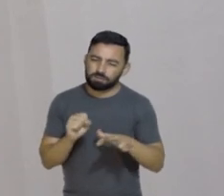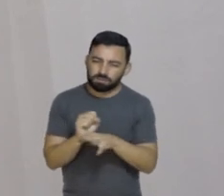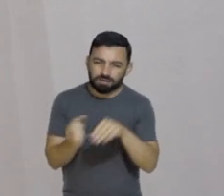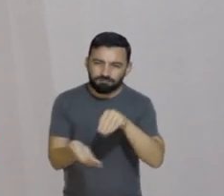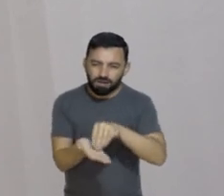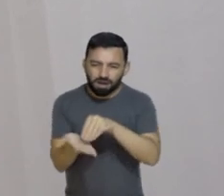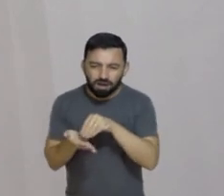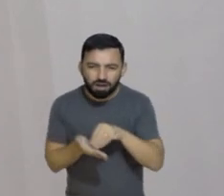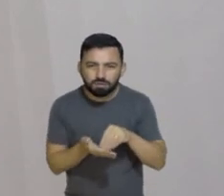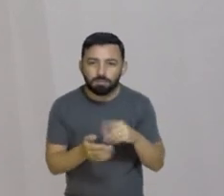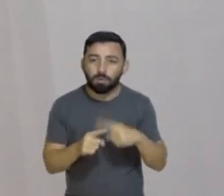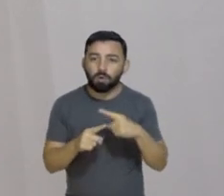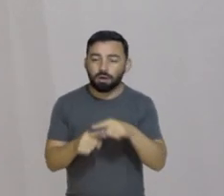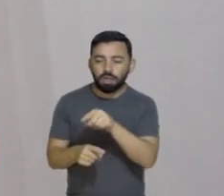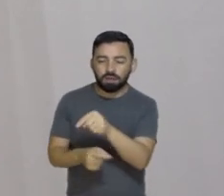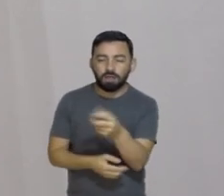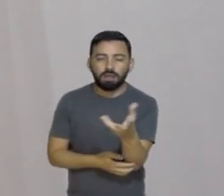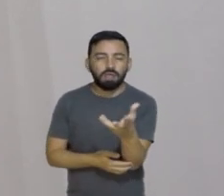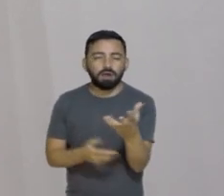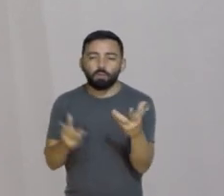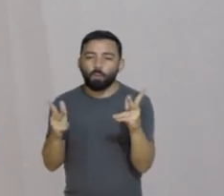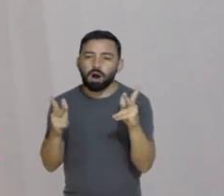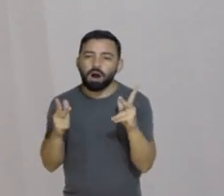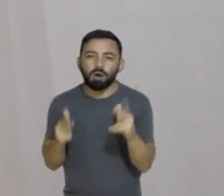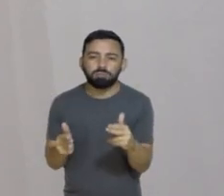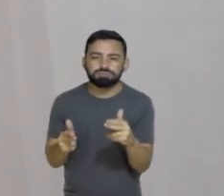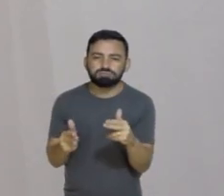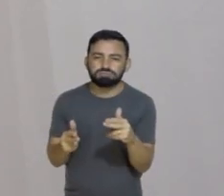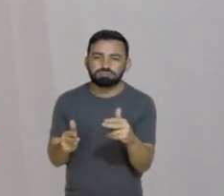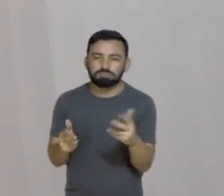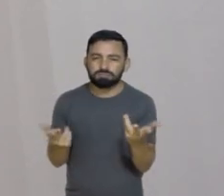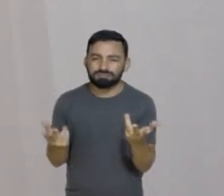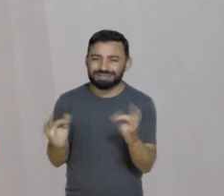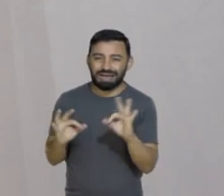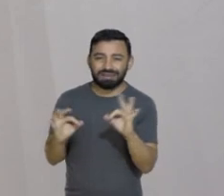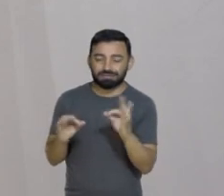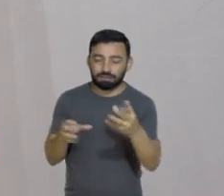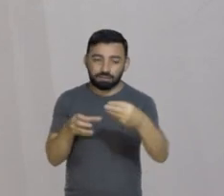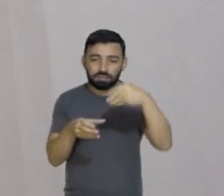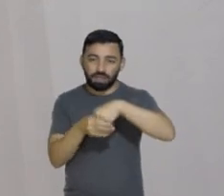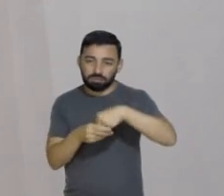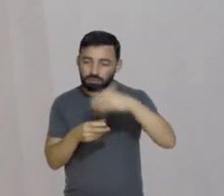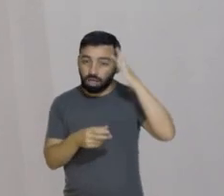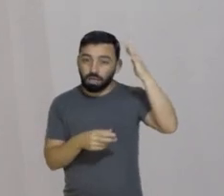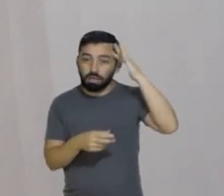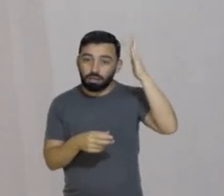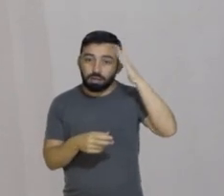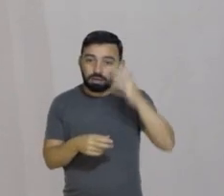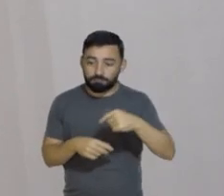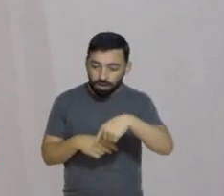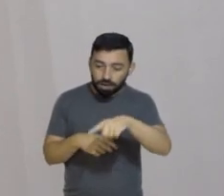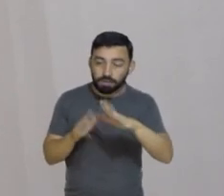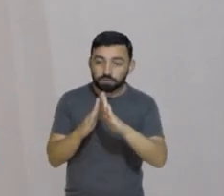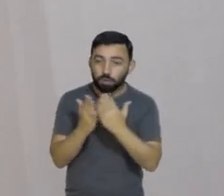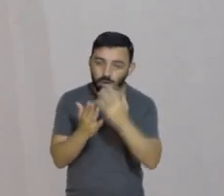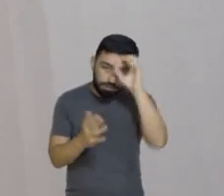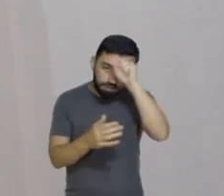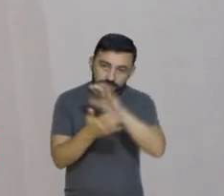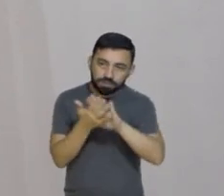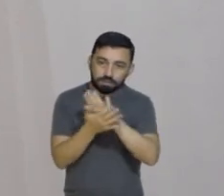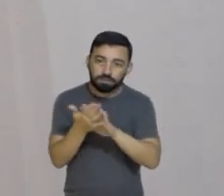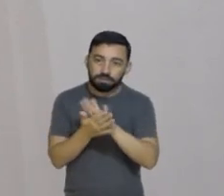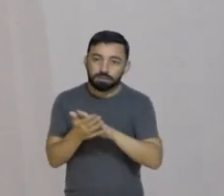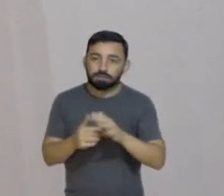pessoas, porque é um zumbi, é um nada. Vai para a escola para aprender, não aprende. Daí fica